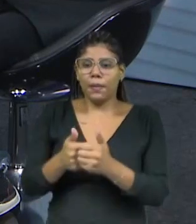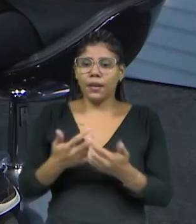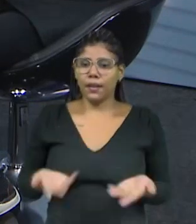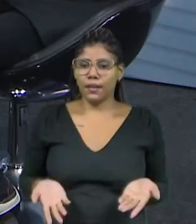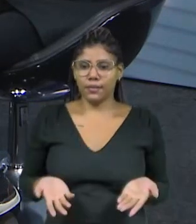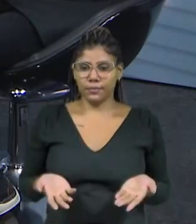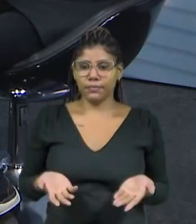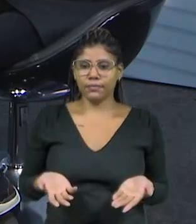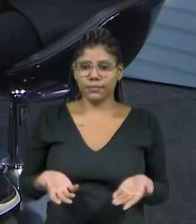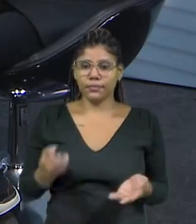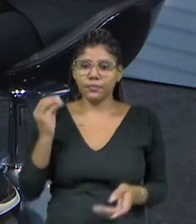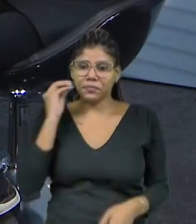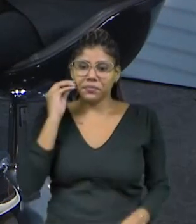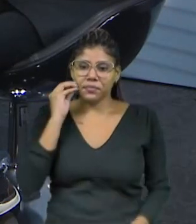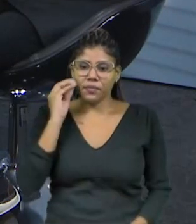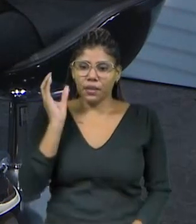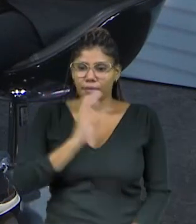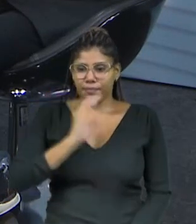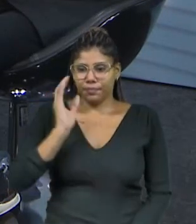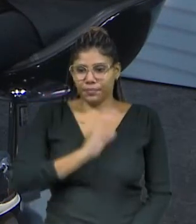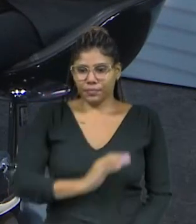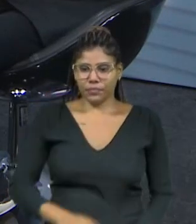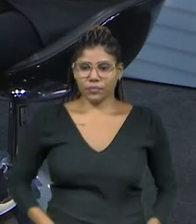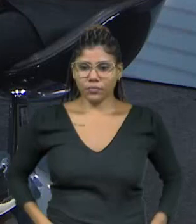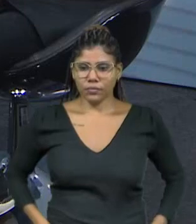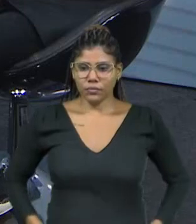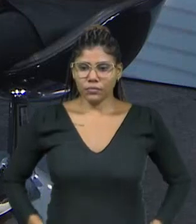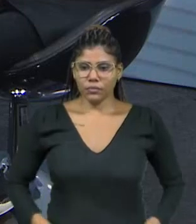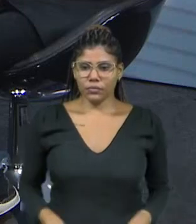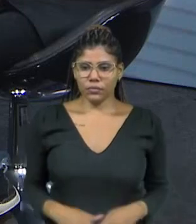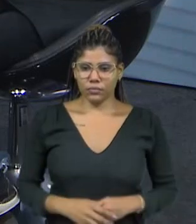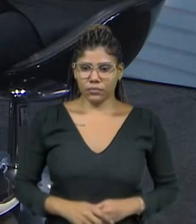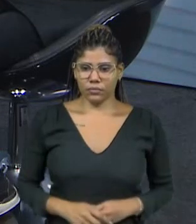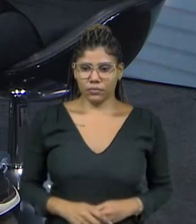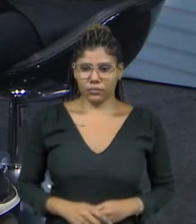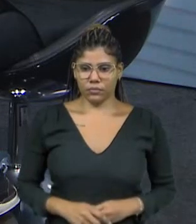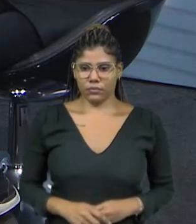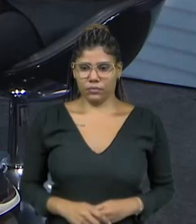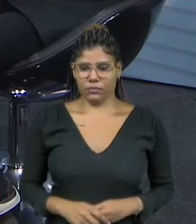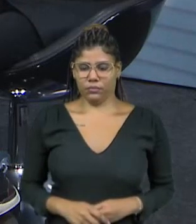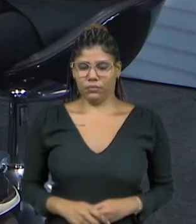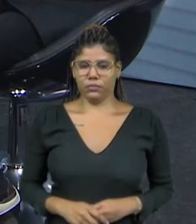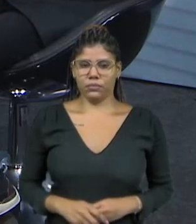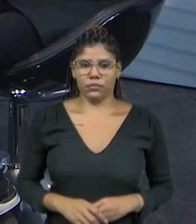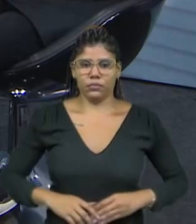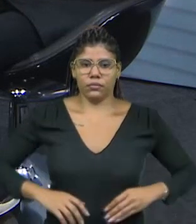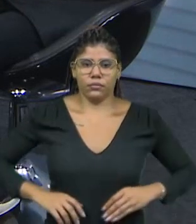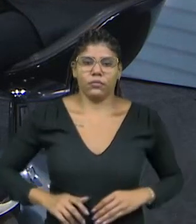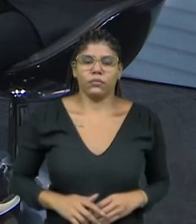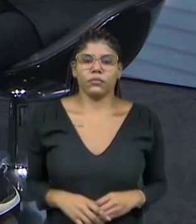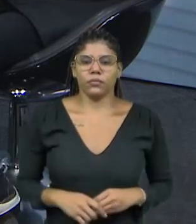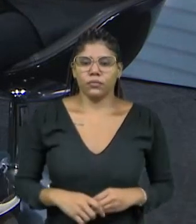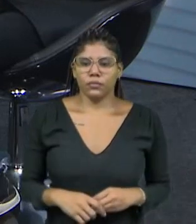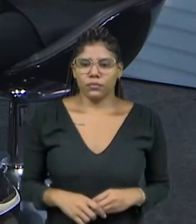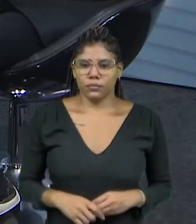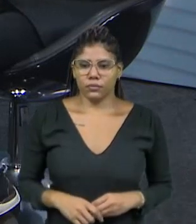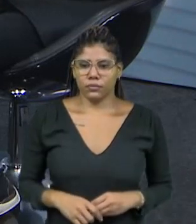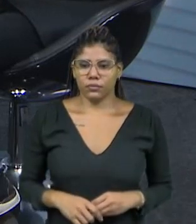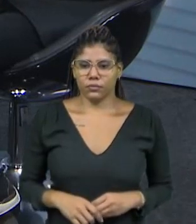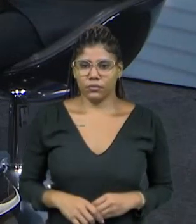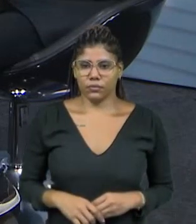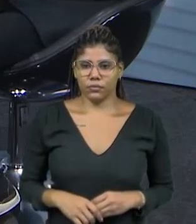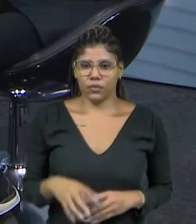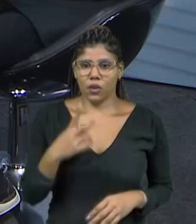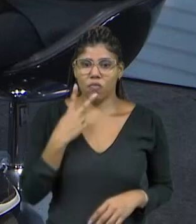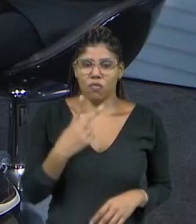importância. Tentar acelerar um pouco, né? Da execução, da governança, do acompanhamento e do alinhamento de toda a sociedade. Eu vou